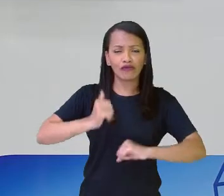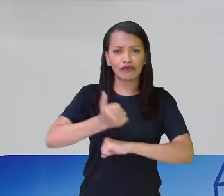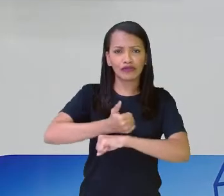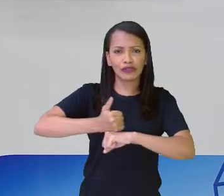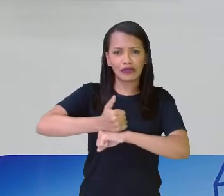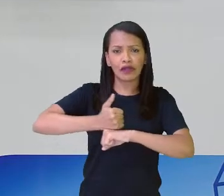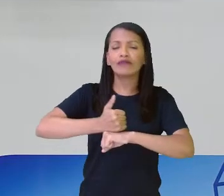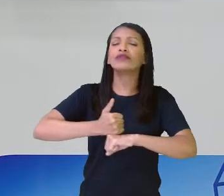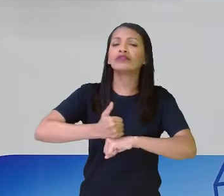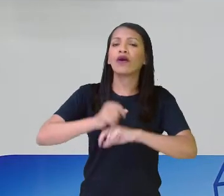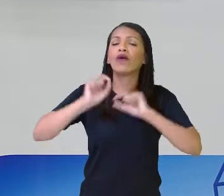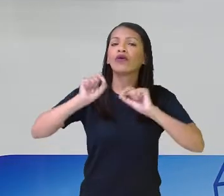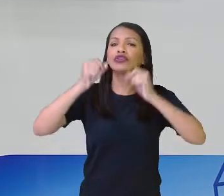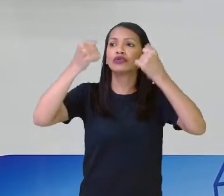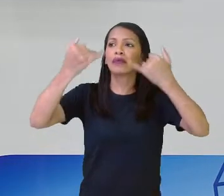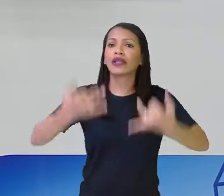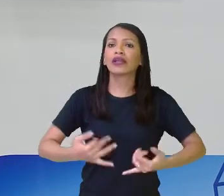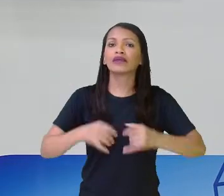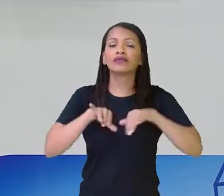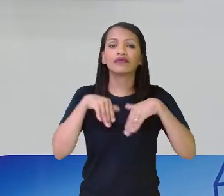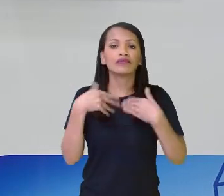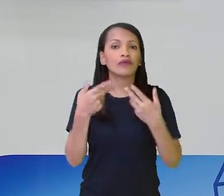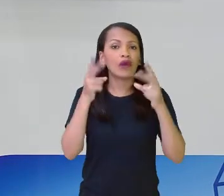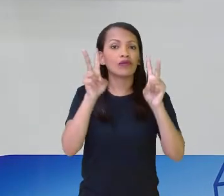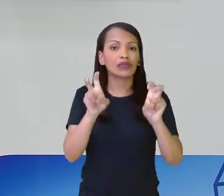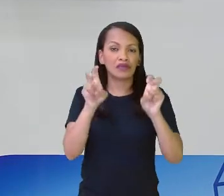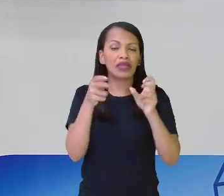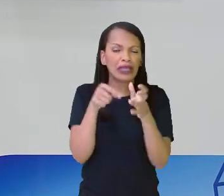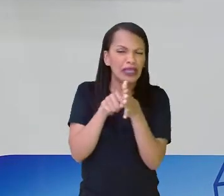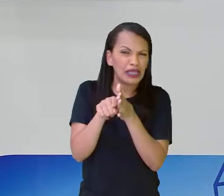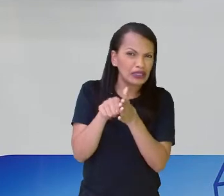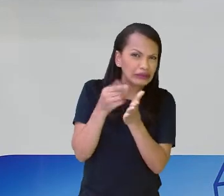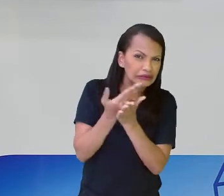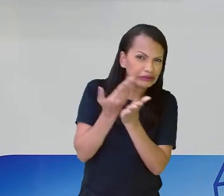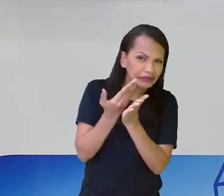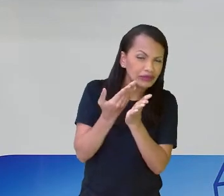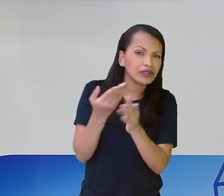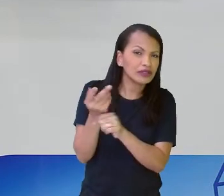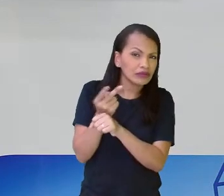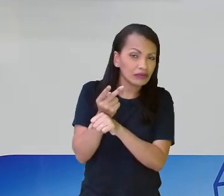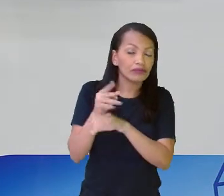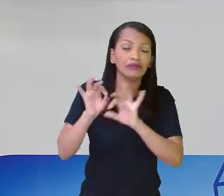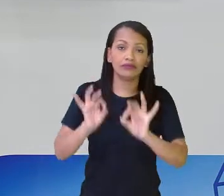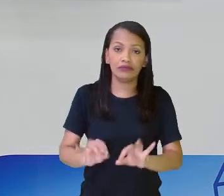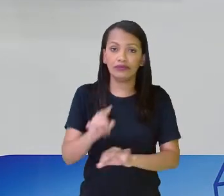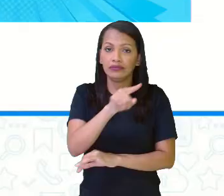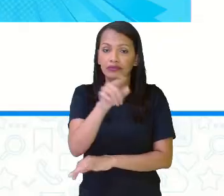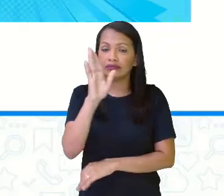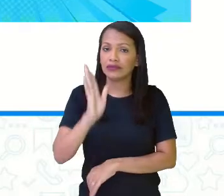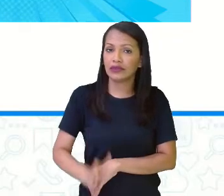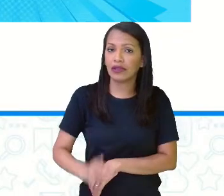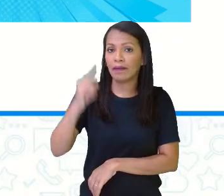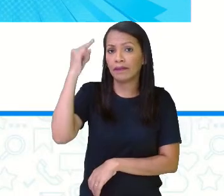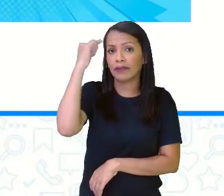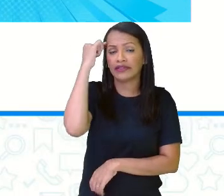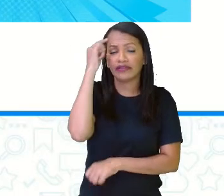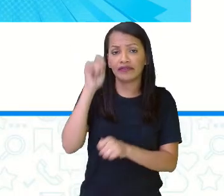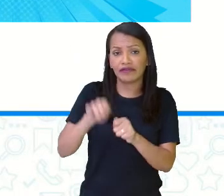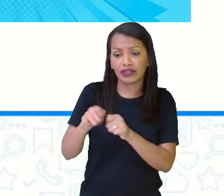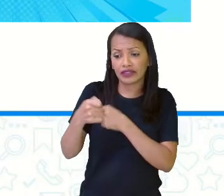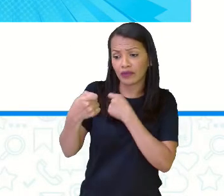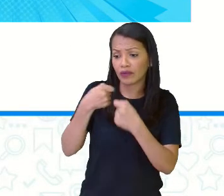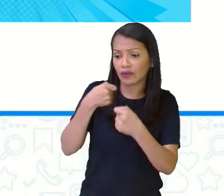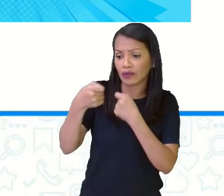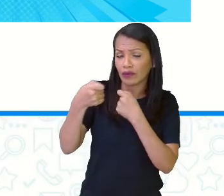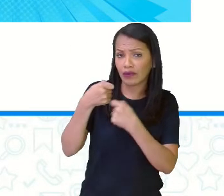que ela apurou sobre algum tema. Você aí, quinto ano, já pensou em produzir uma reportagem? Será